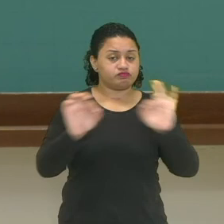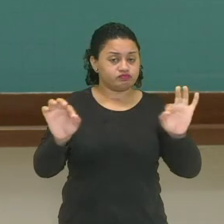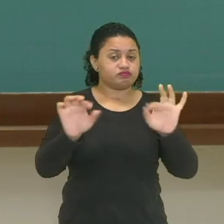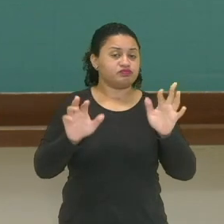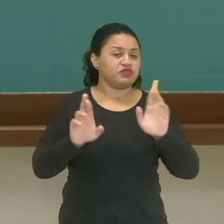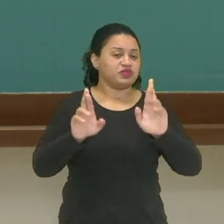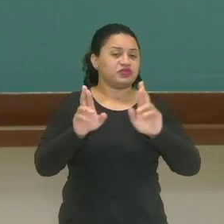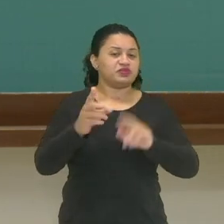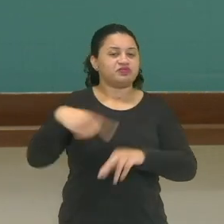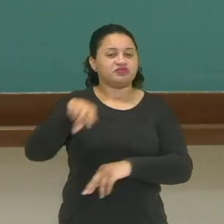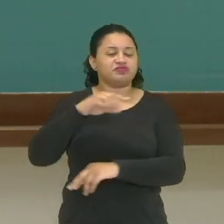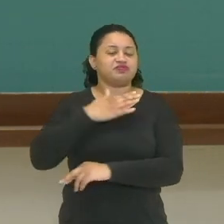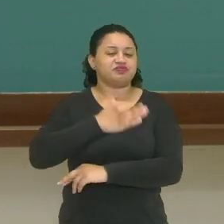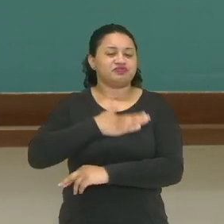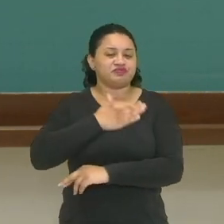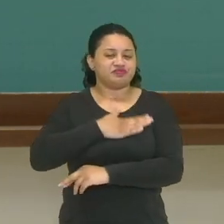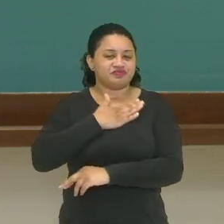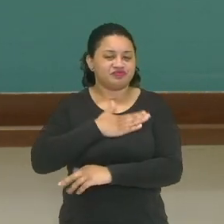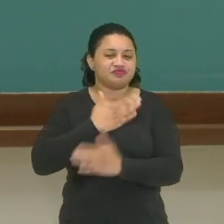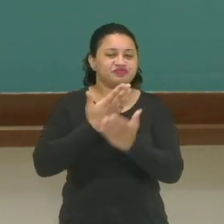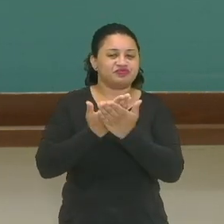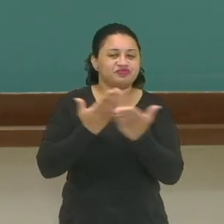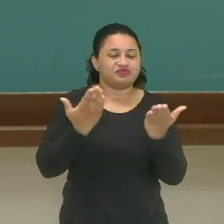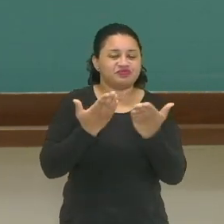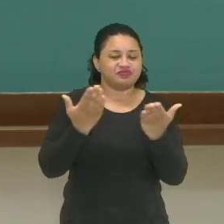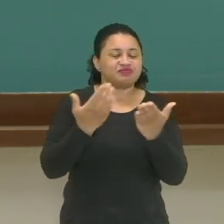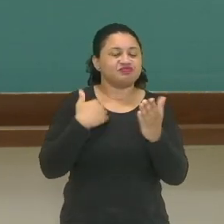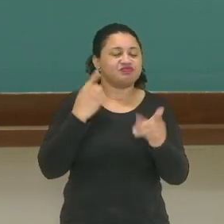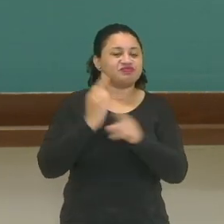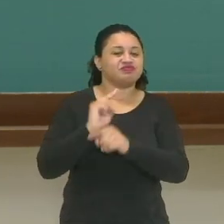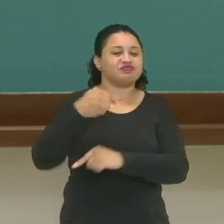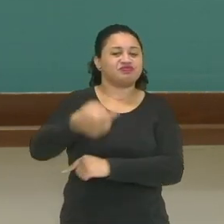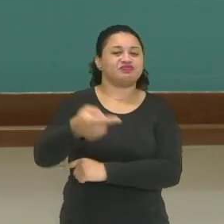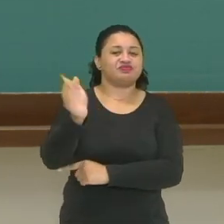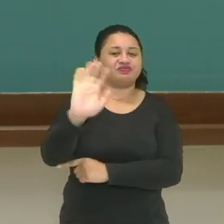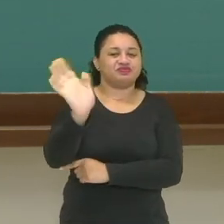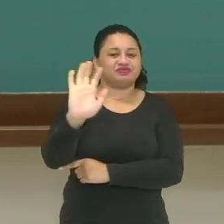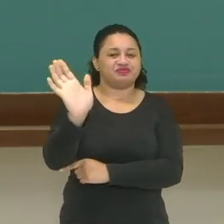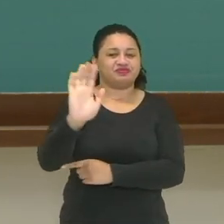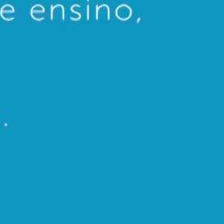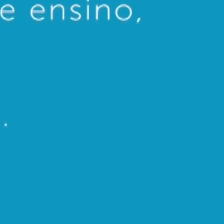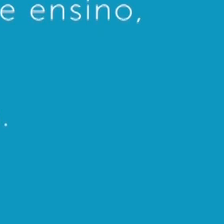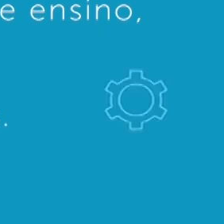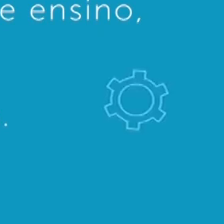Espero que vocês tenham gostado da aula de hoje e até a próxima, gente!